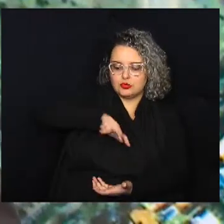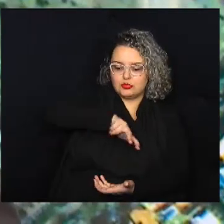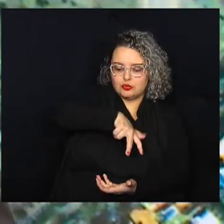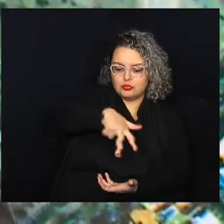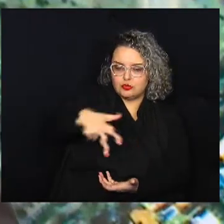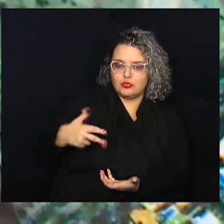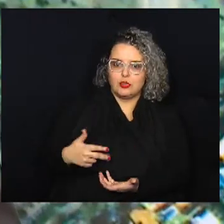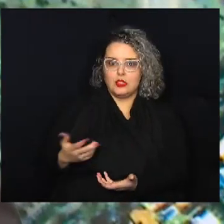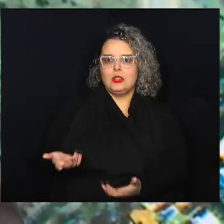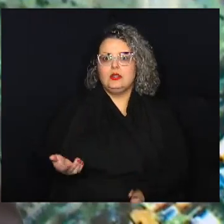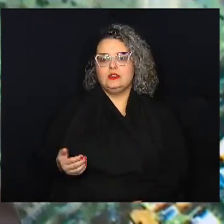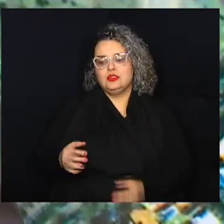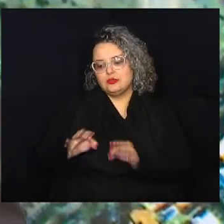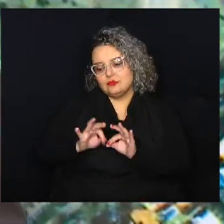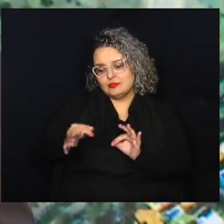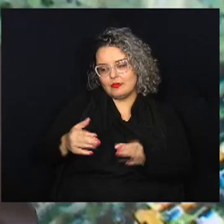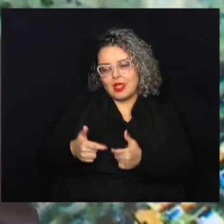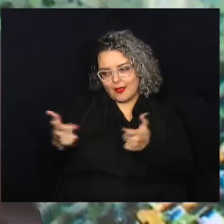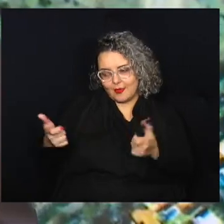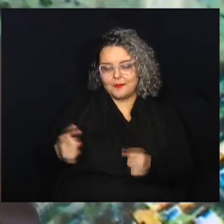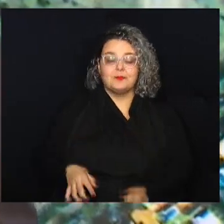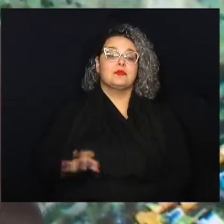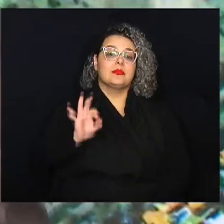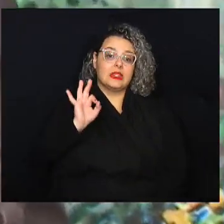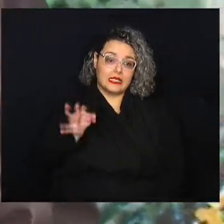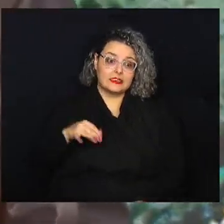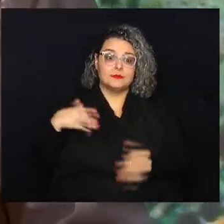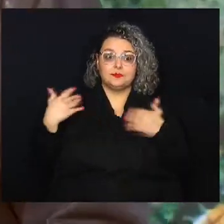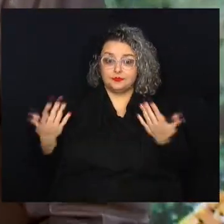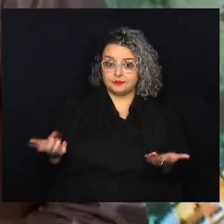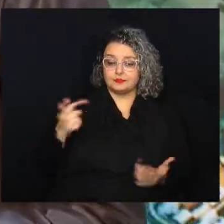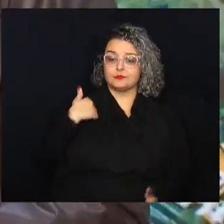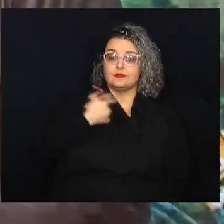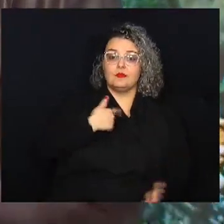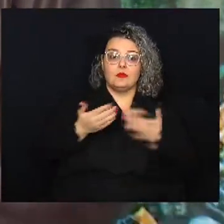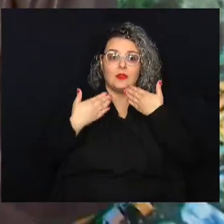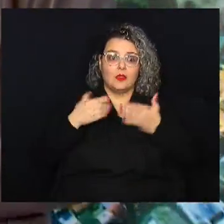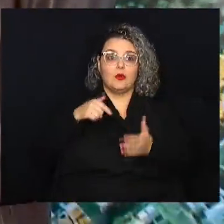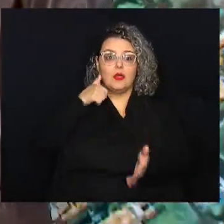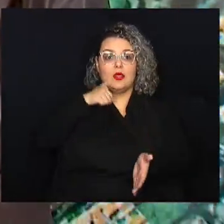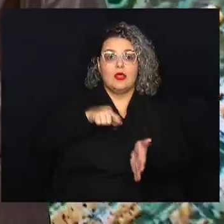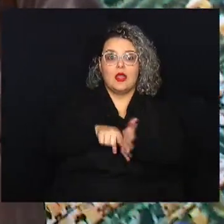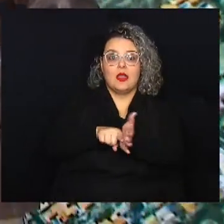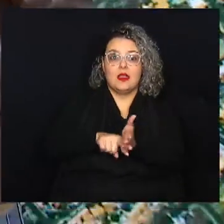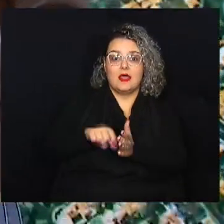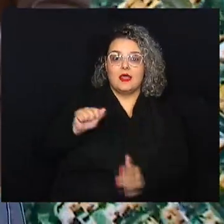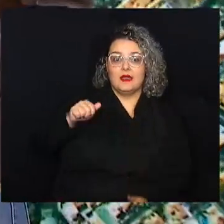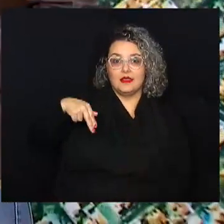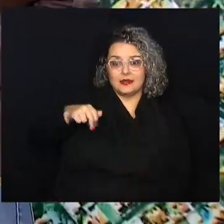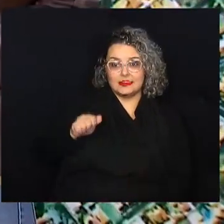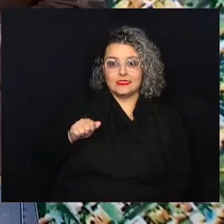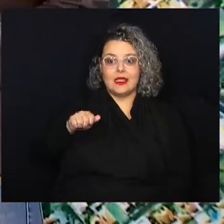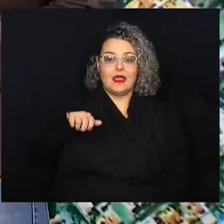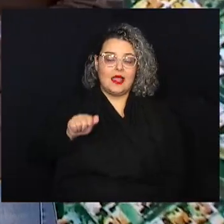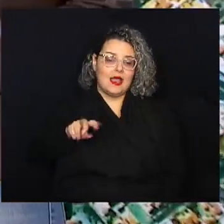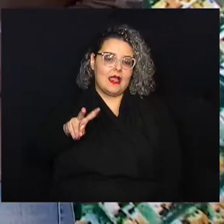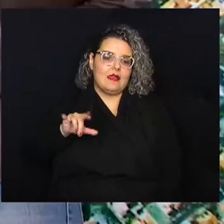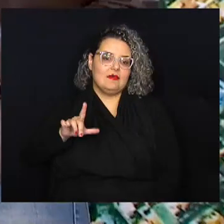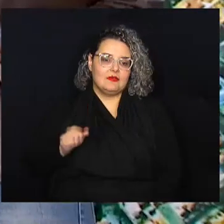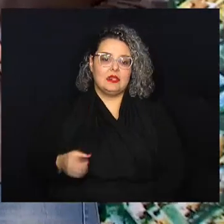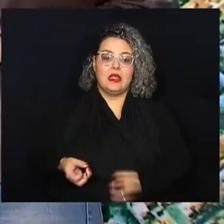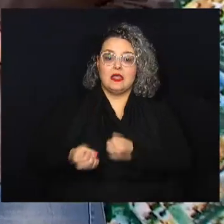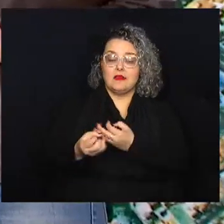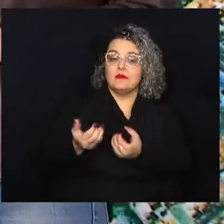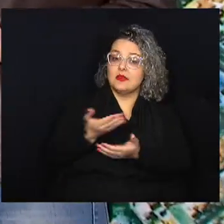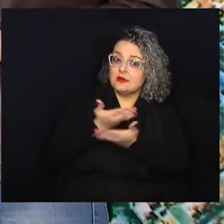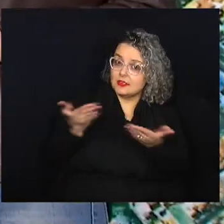longo prazo. Tá certo, então. Olha, gente, nós falamos com a pesquisadora, a Ana Ávila, repassamos a informação para